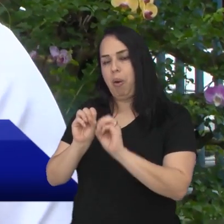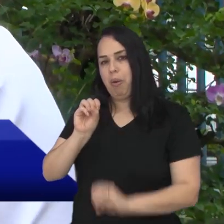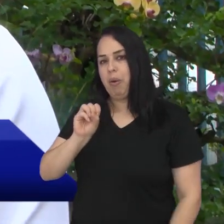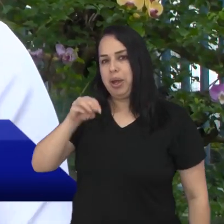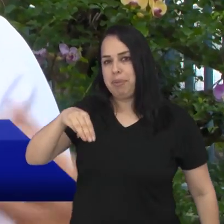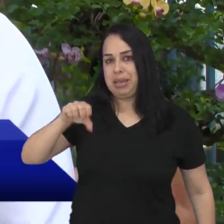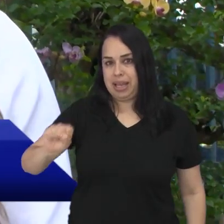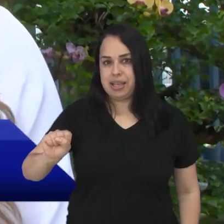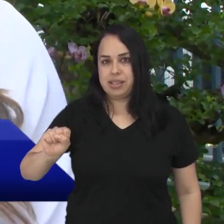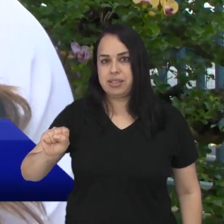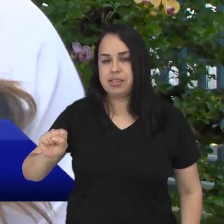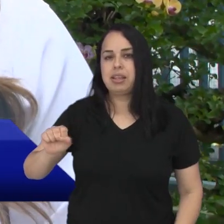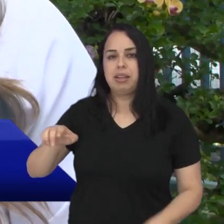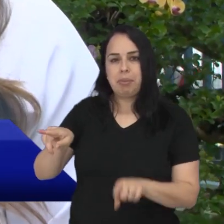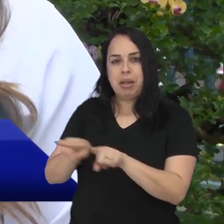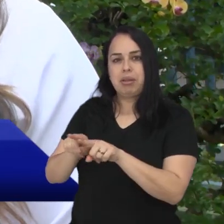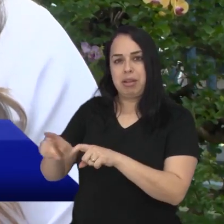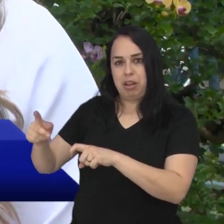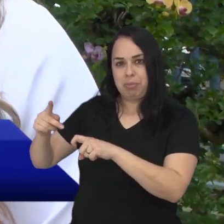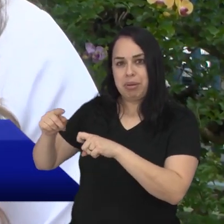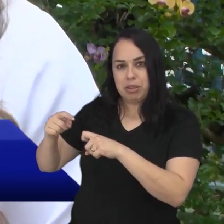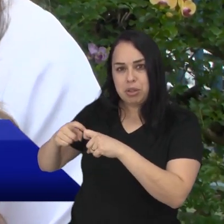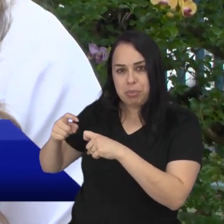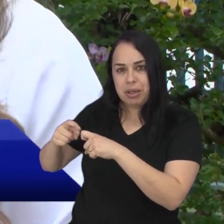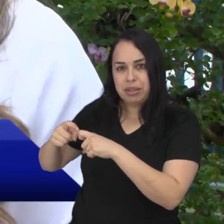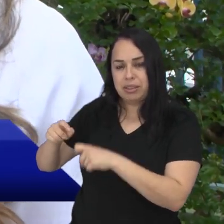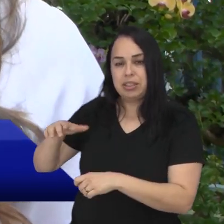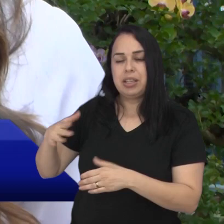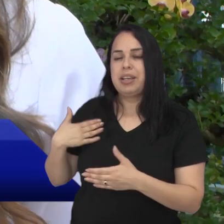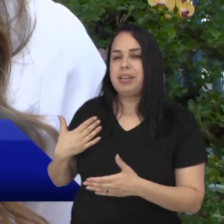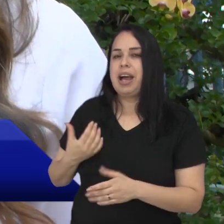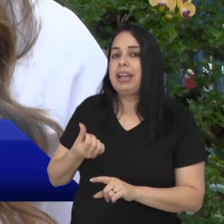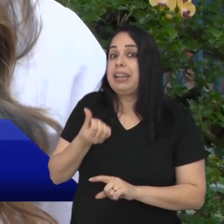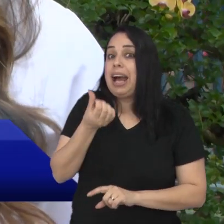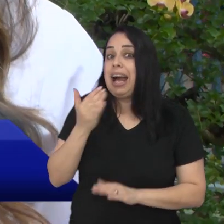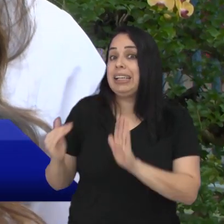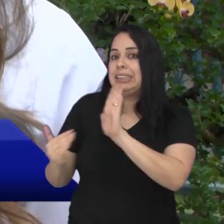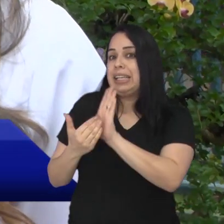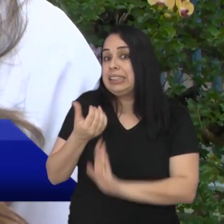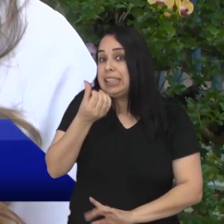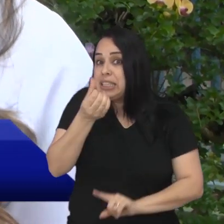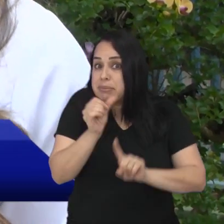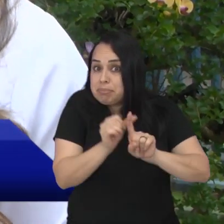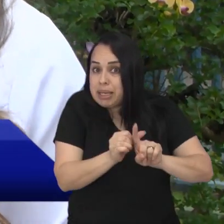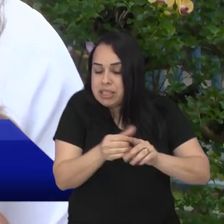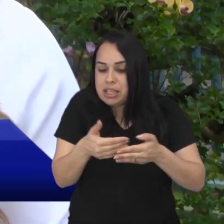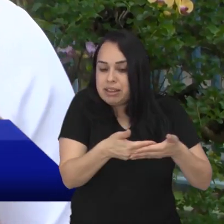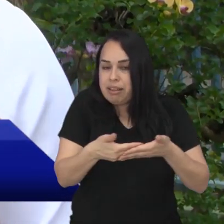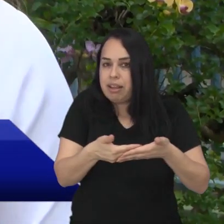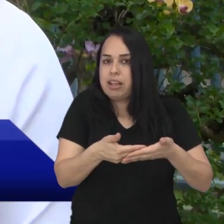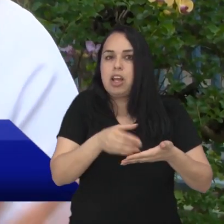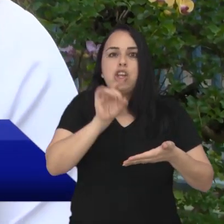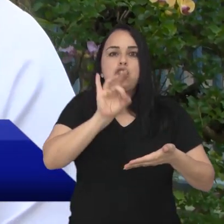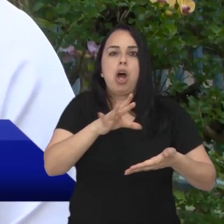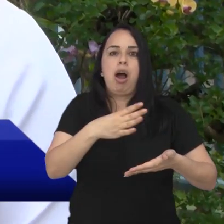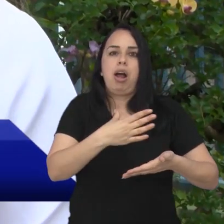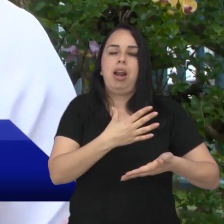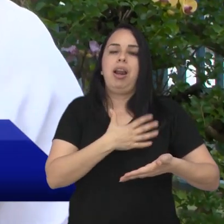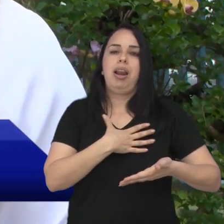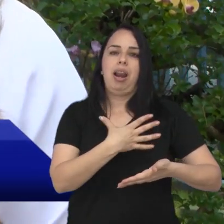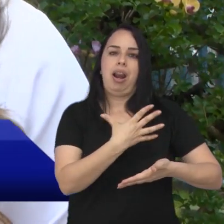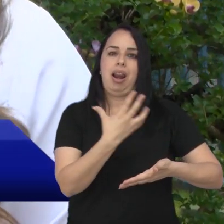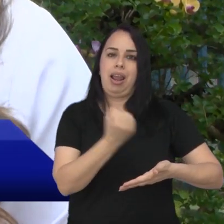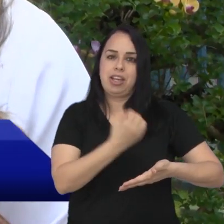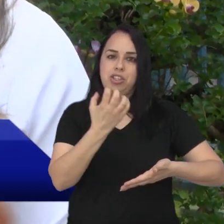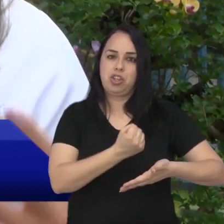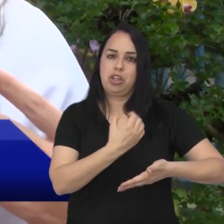da Saúde, a Sociedade Brasileira de Pediatria, preconiza que até o 6º mês de vida, a alimentação da criança seja exclusivamente do